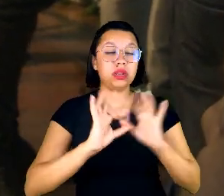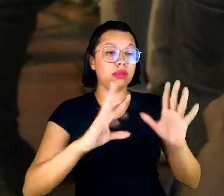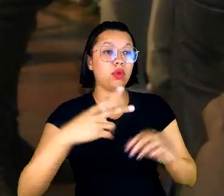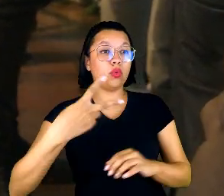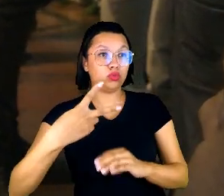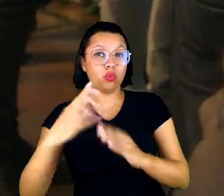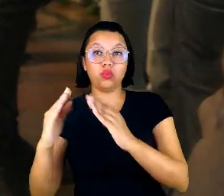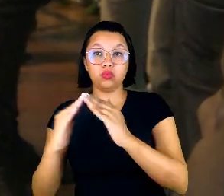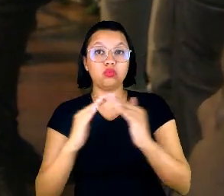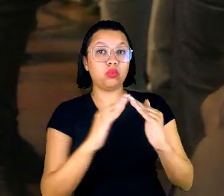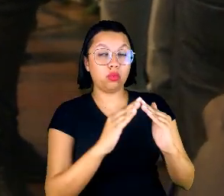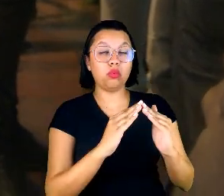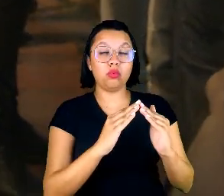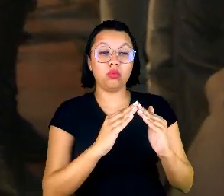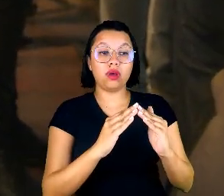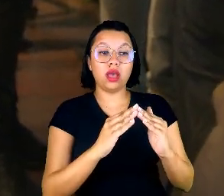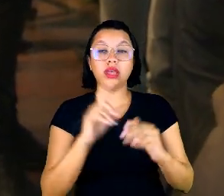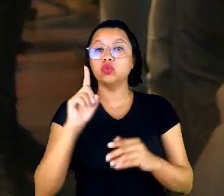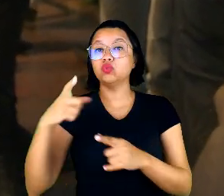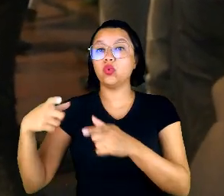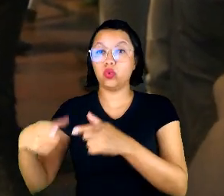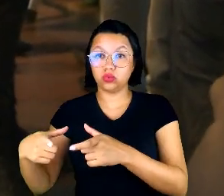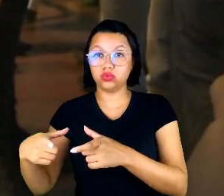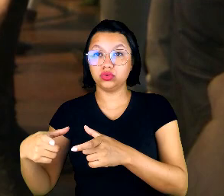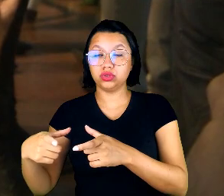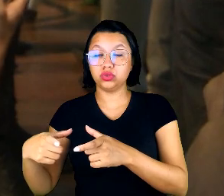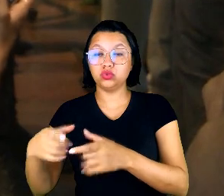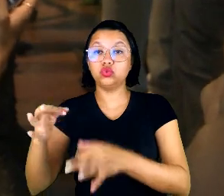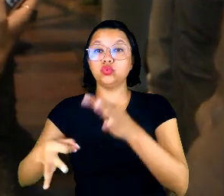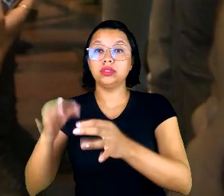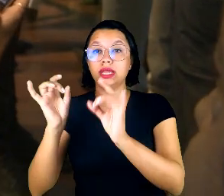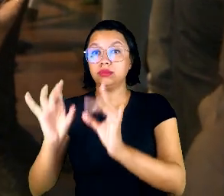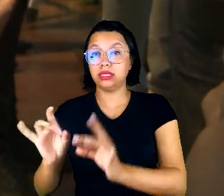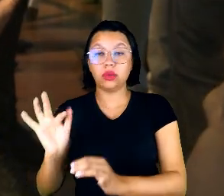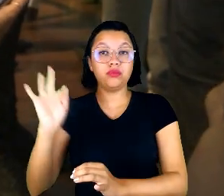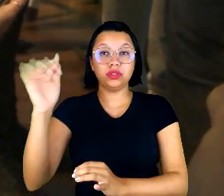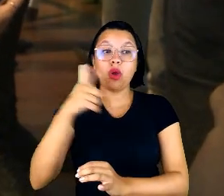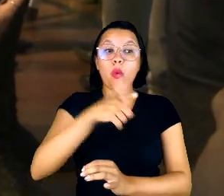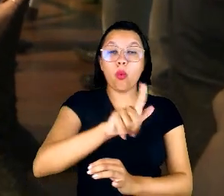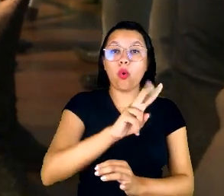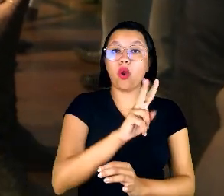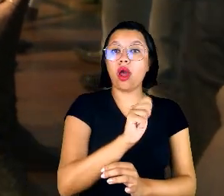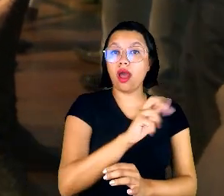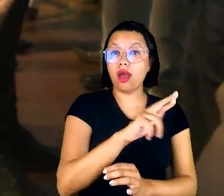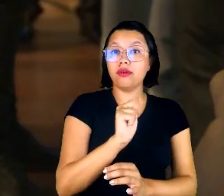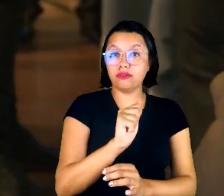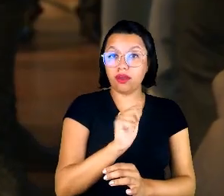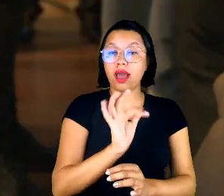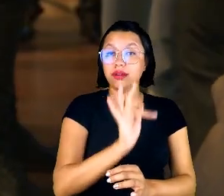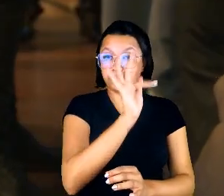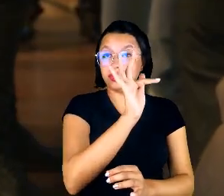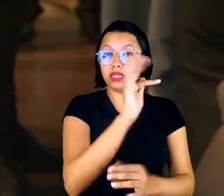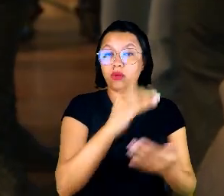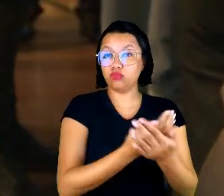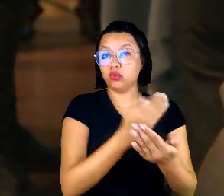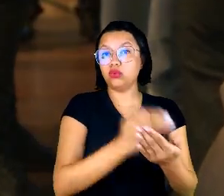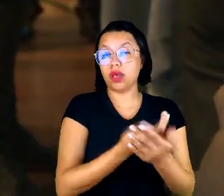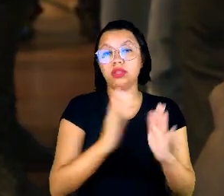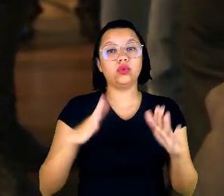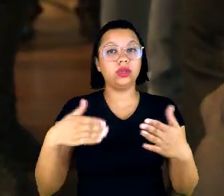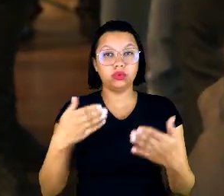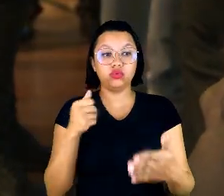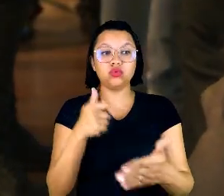em que um estava localizado o Juizado Especial Federal, outro a Vara Federal de Botucatu. Então nós adquirimos